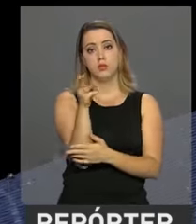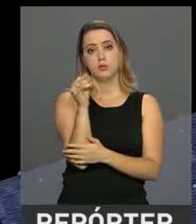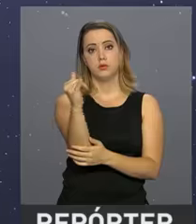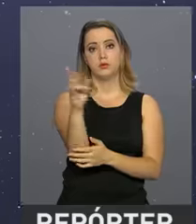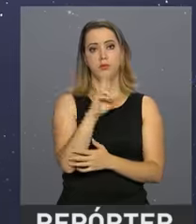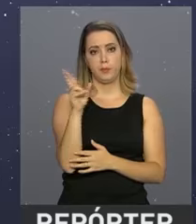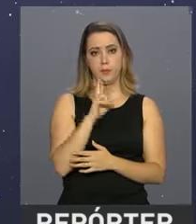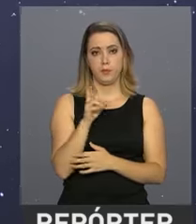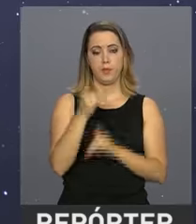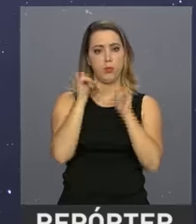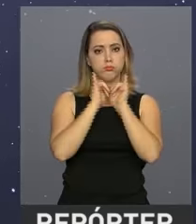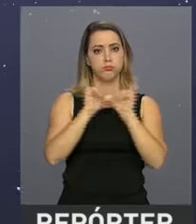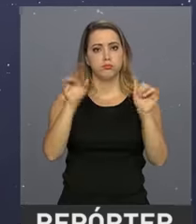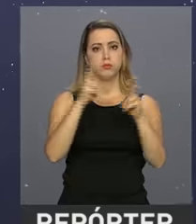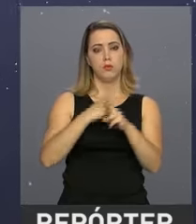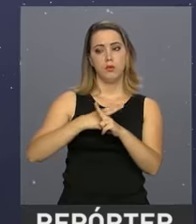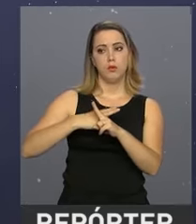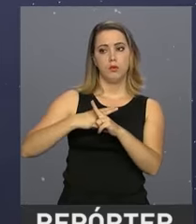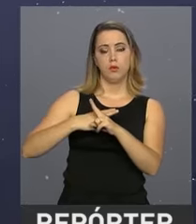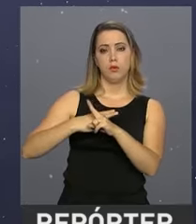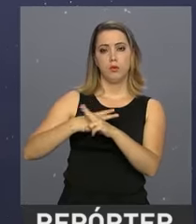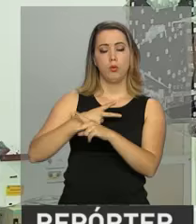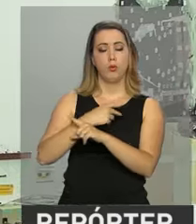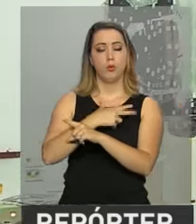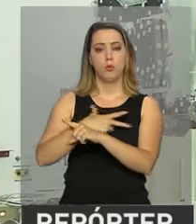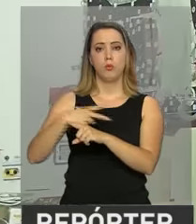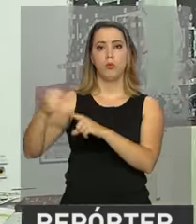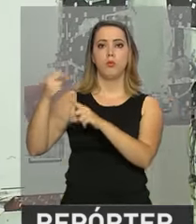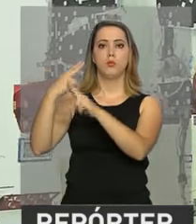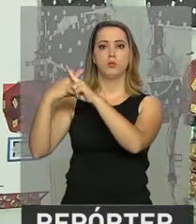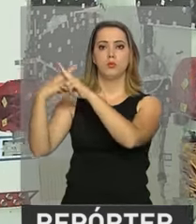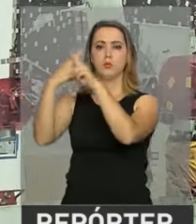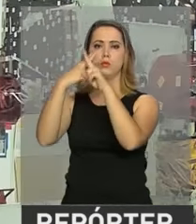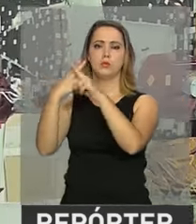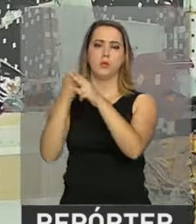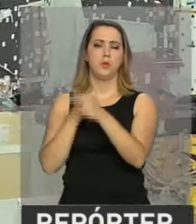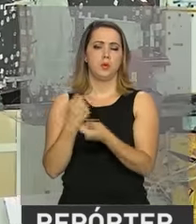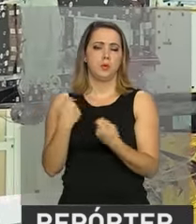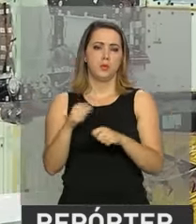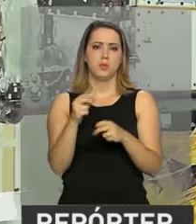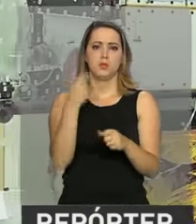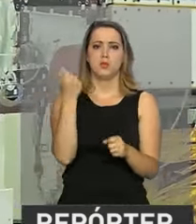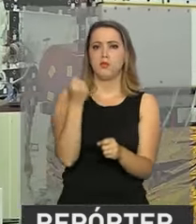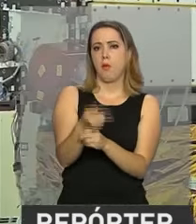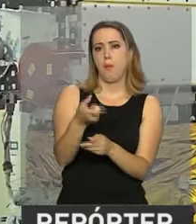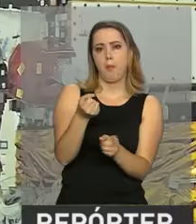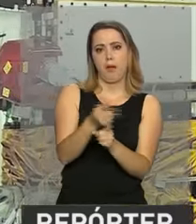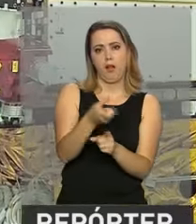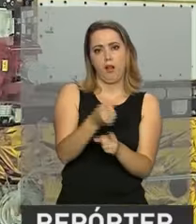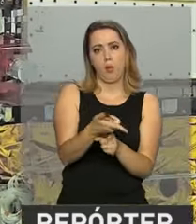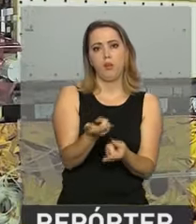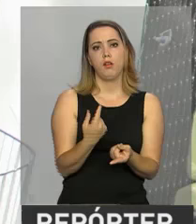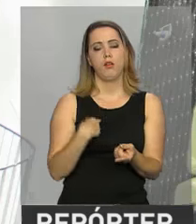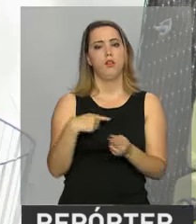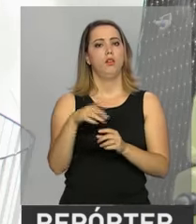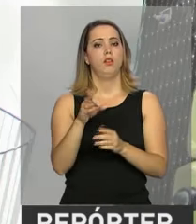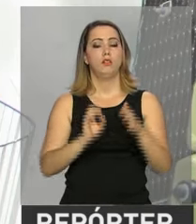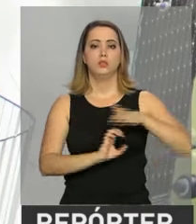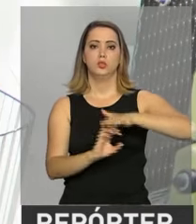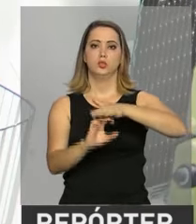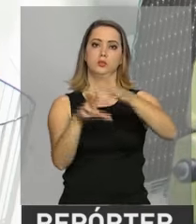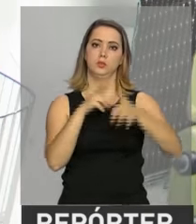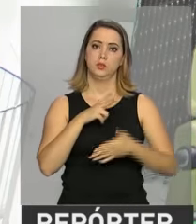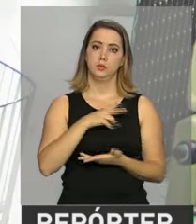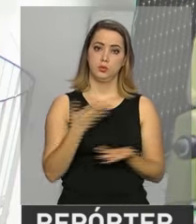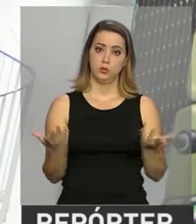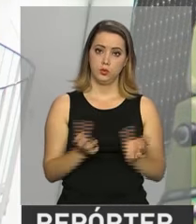reais. Com o lançamento, o Brasil não dependerá mais do aluguel de equipamentos de empresas privadas e, assim, passa a fazer parte do